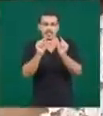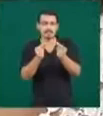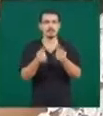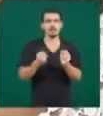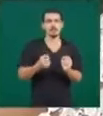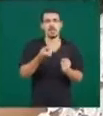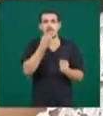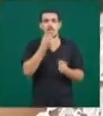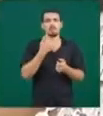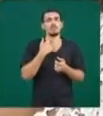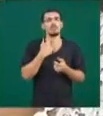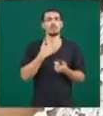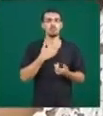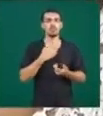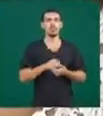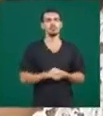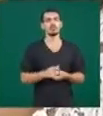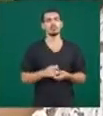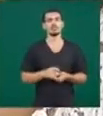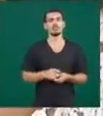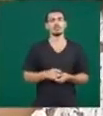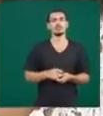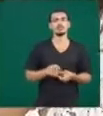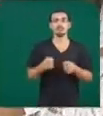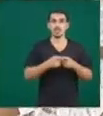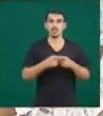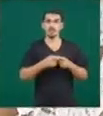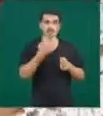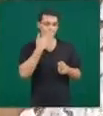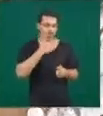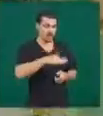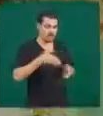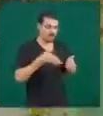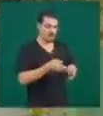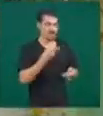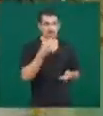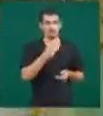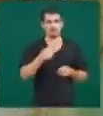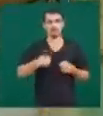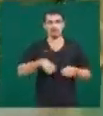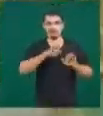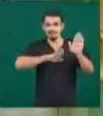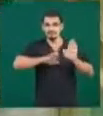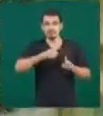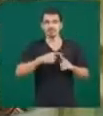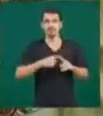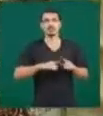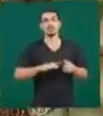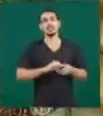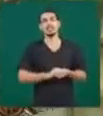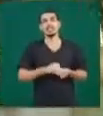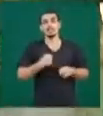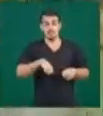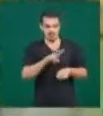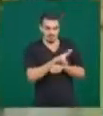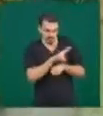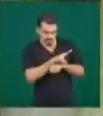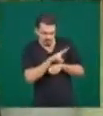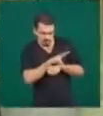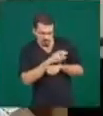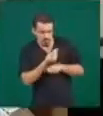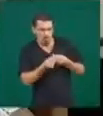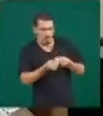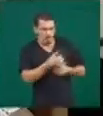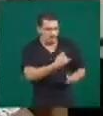Esta pediatra diz que todo cuidado é pouco, não só na hora de escolher os brinquedos. É preciso ficar de olho e monitorar as